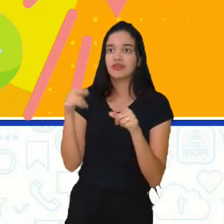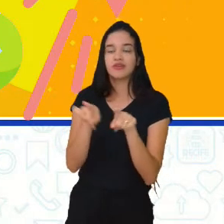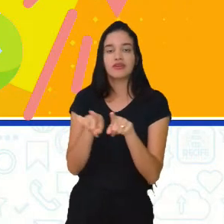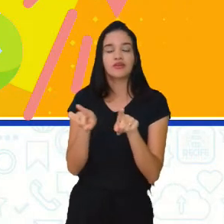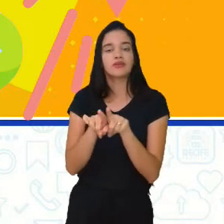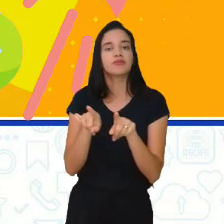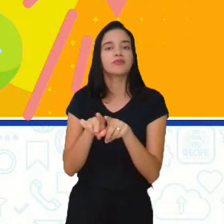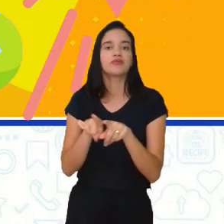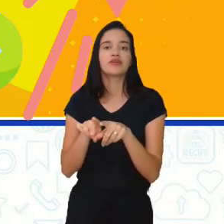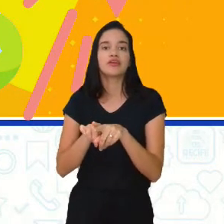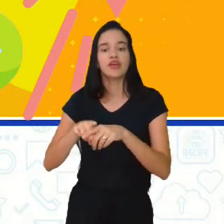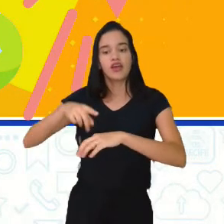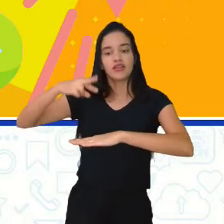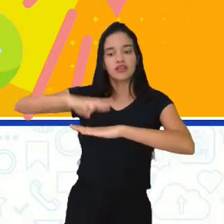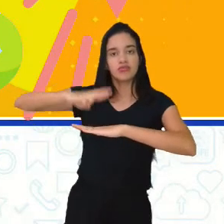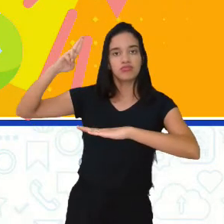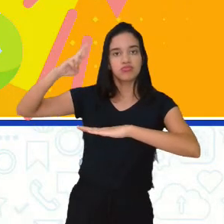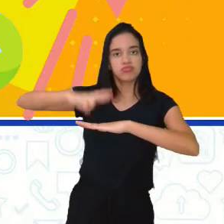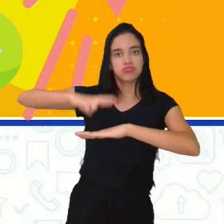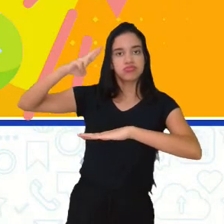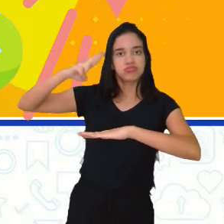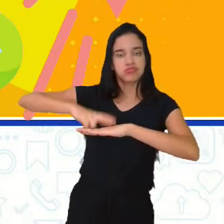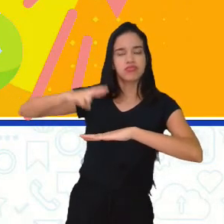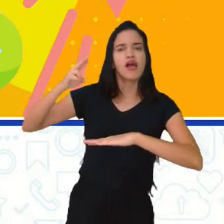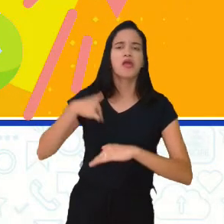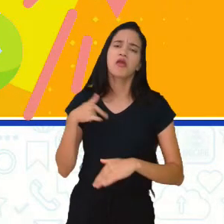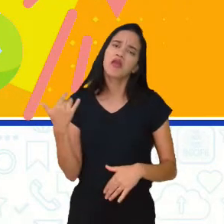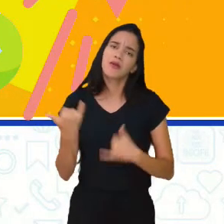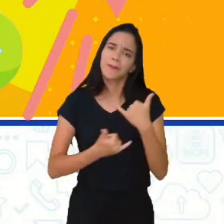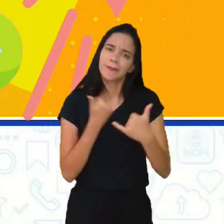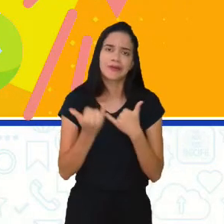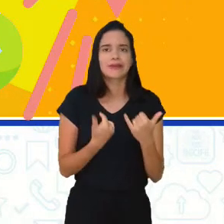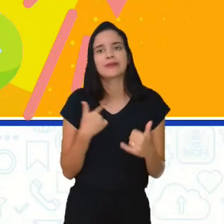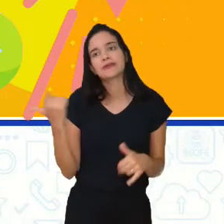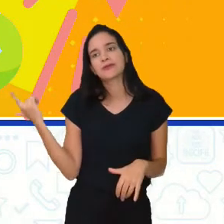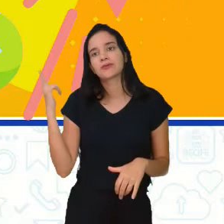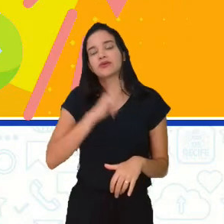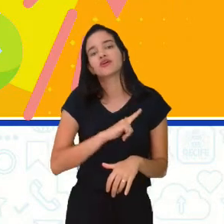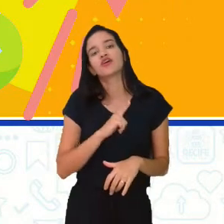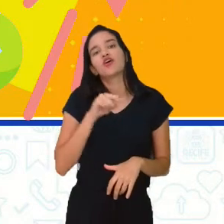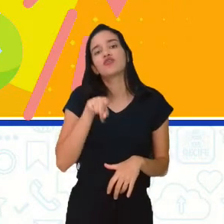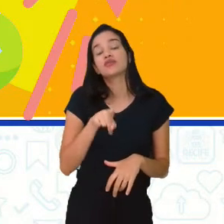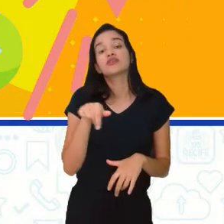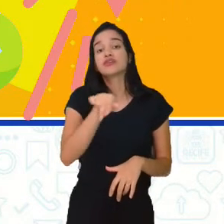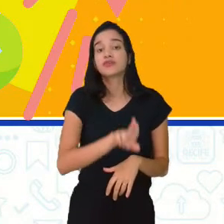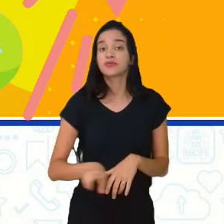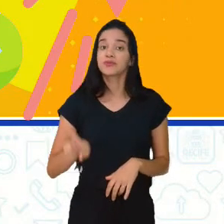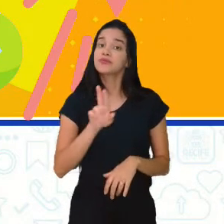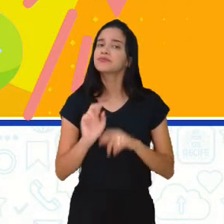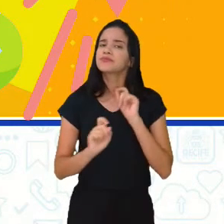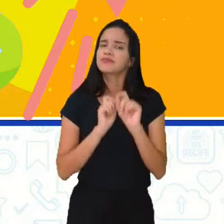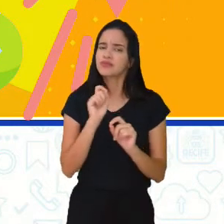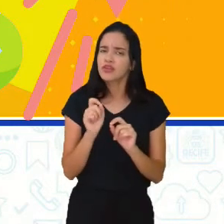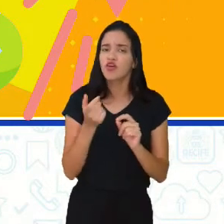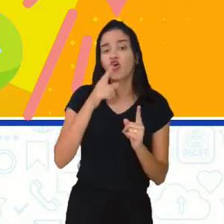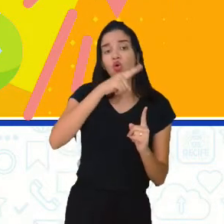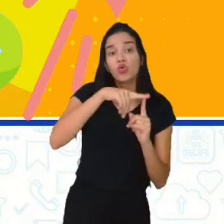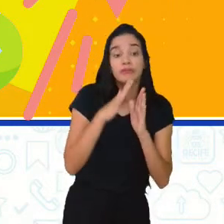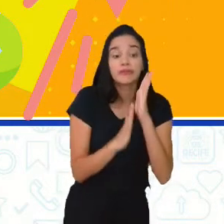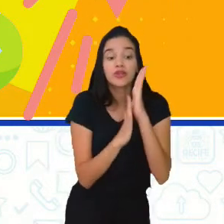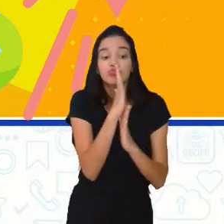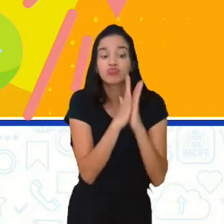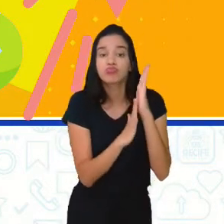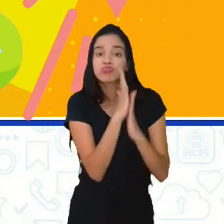não é? Ah, professora, eu já brinquei para fazer isso e não consegui. O que é que você está usando, né? Que tipo de atrito você